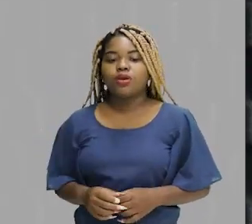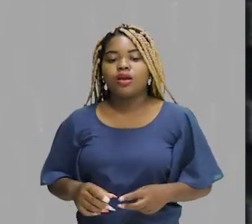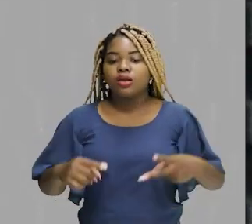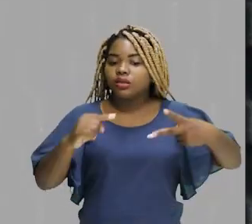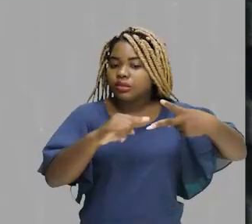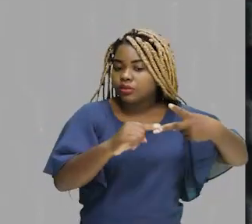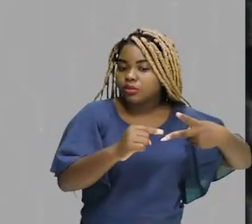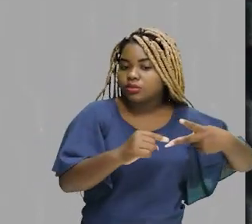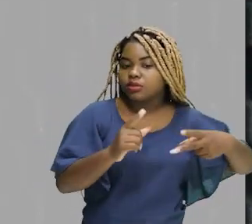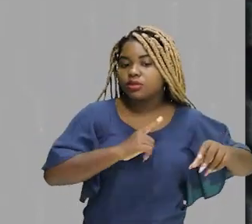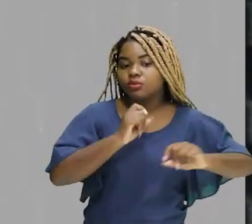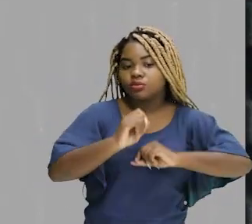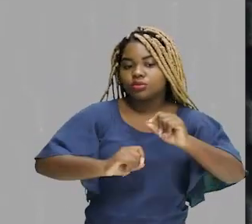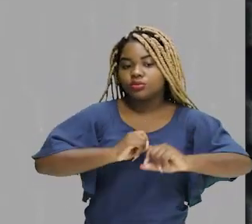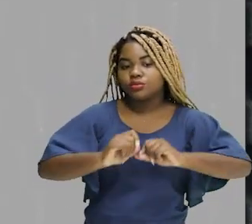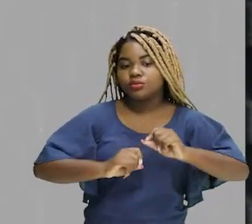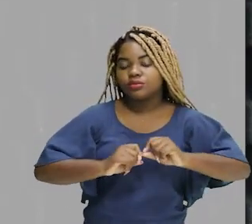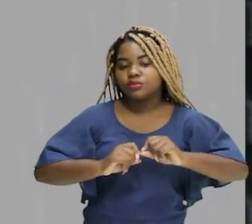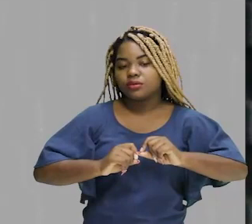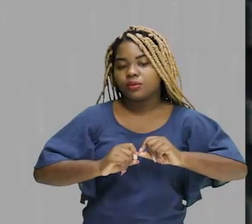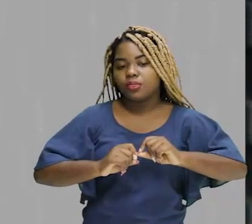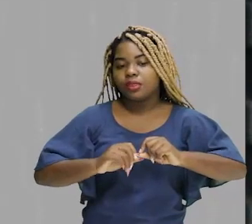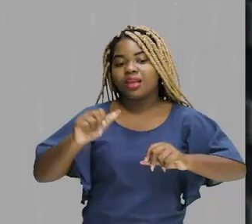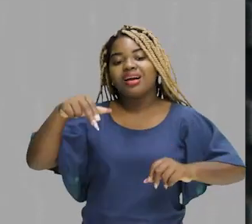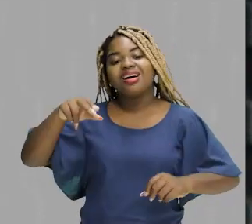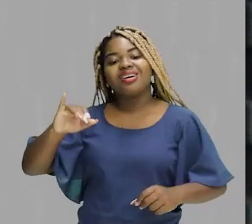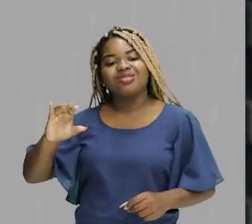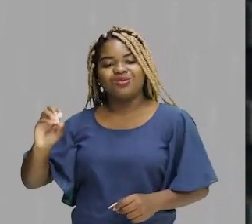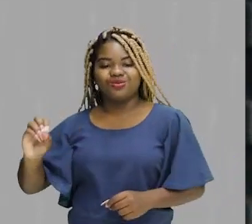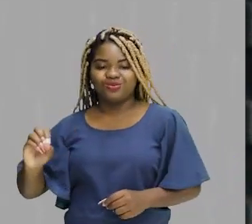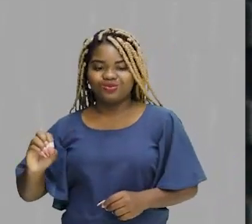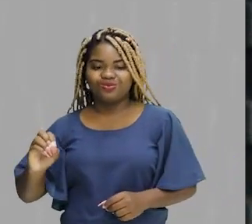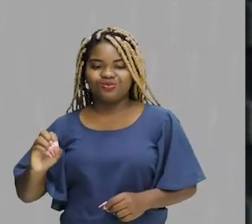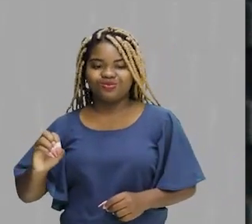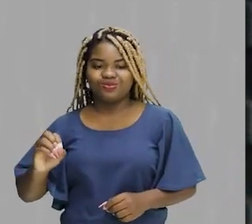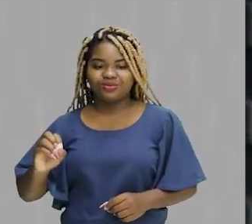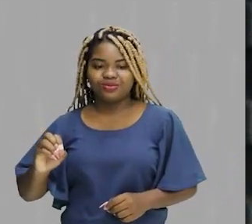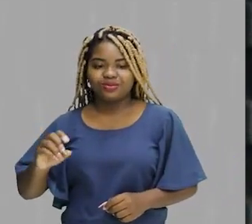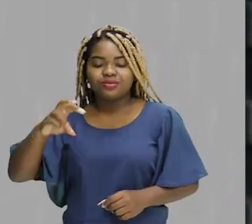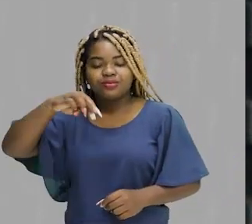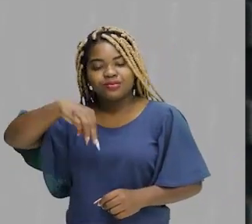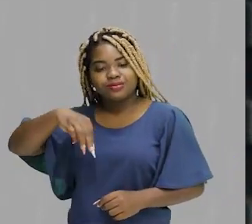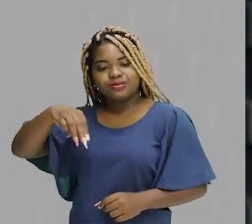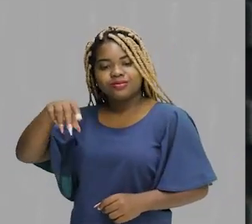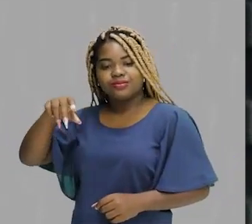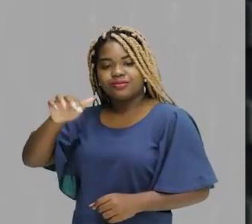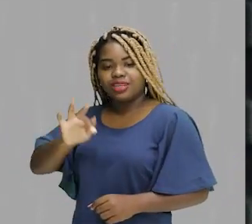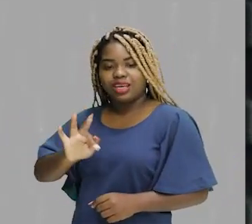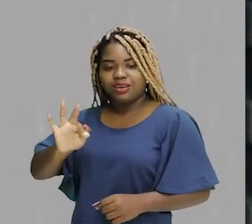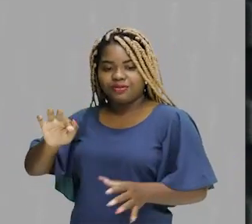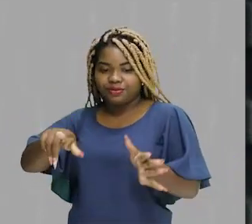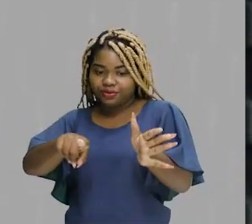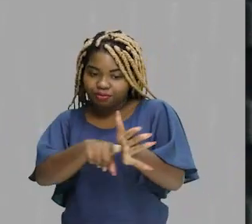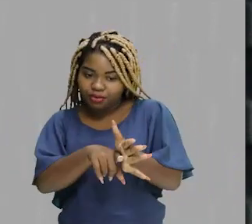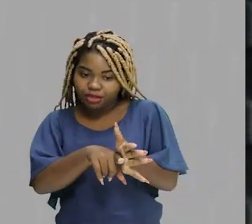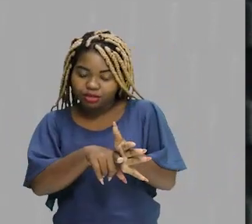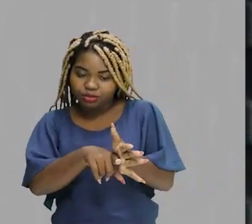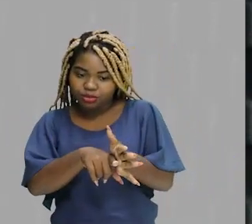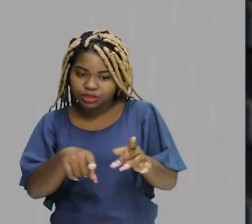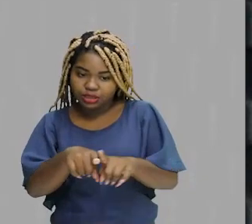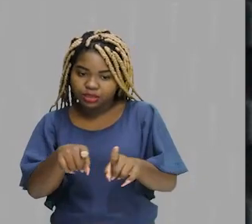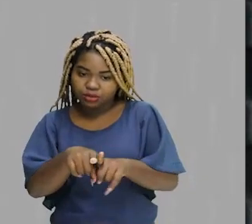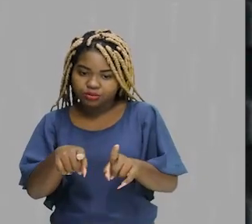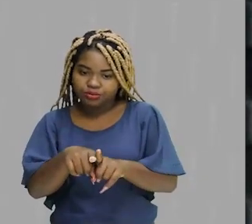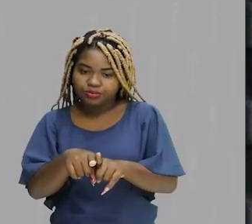exemplo, nós vamos ter 2 ânions. É o fluoreto, o F-, e o grupo